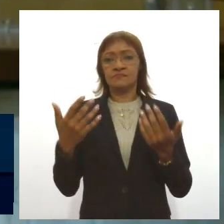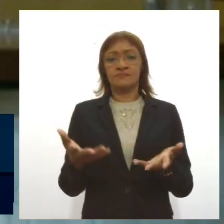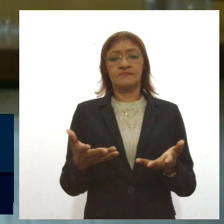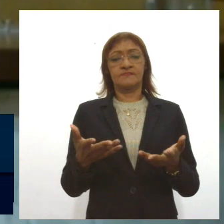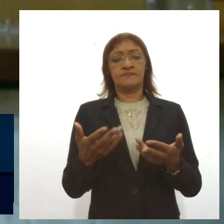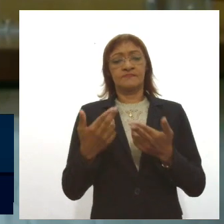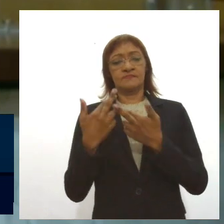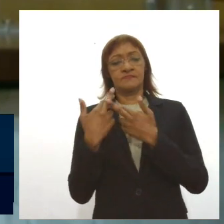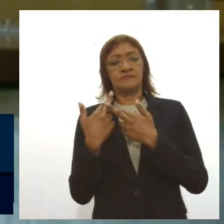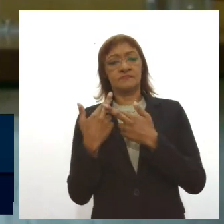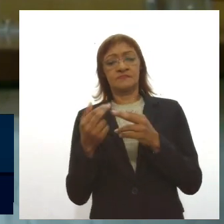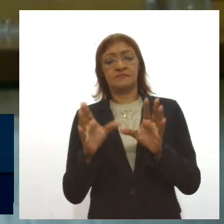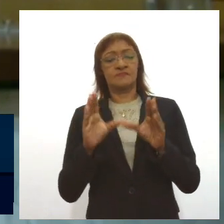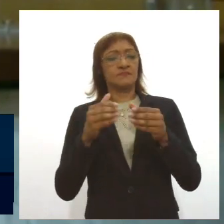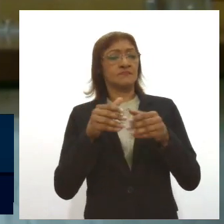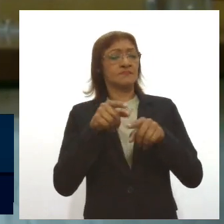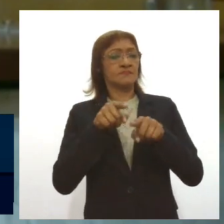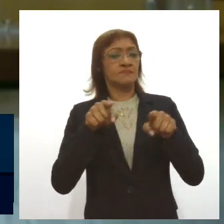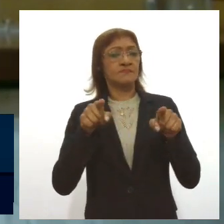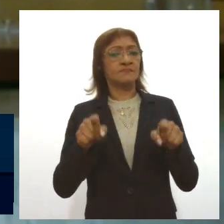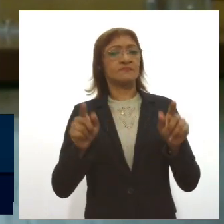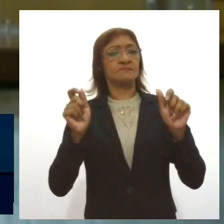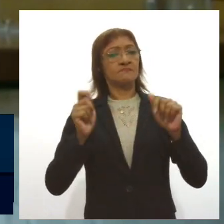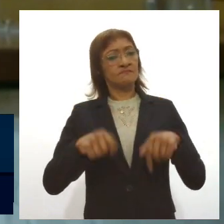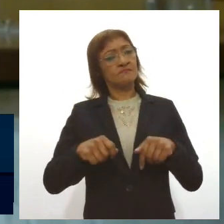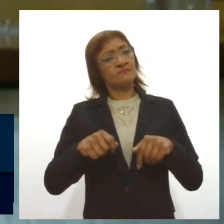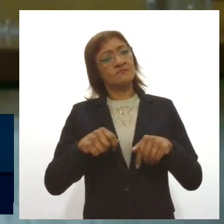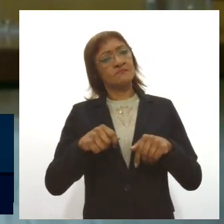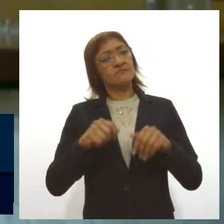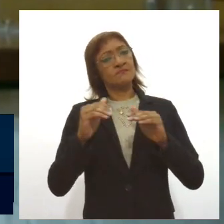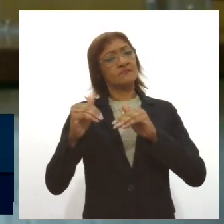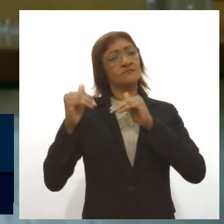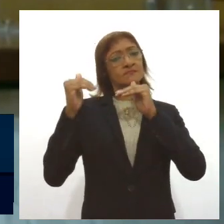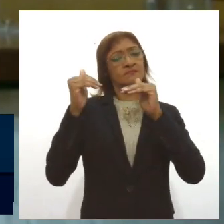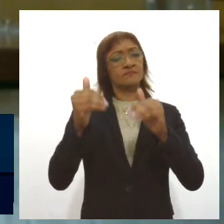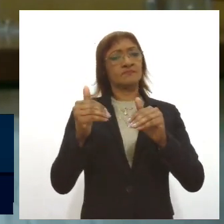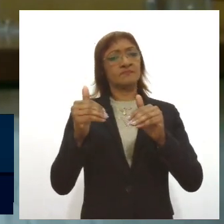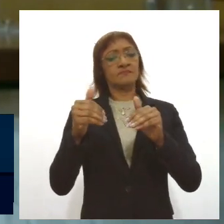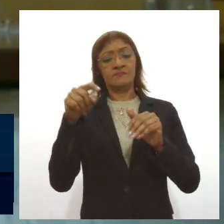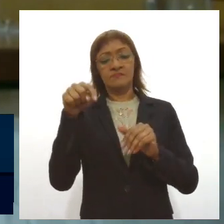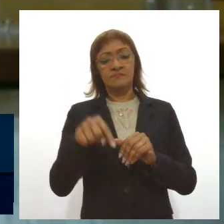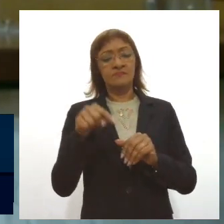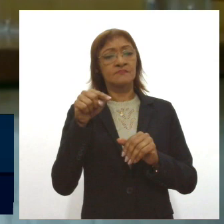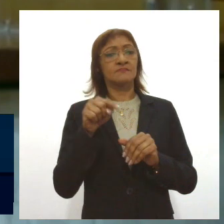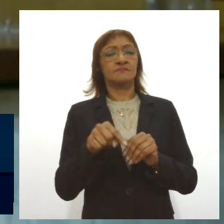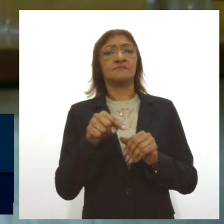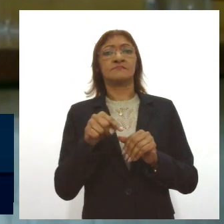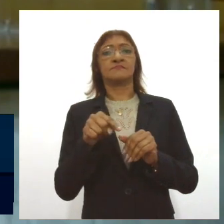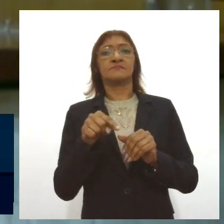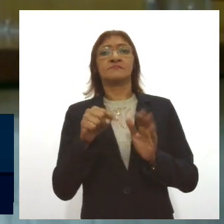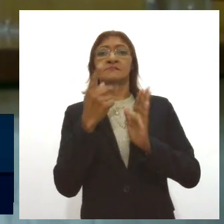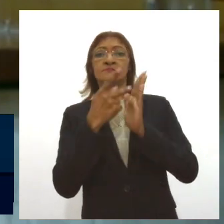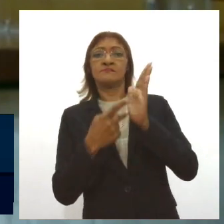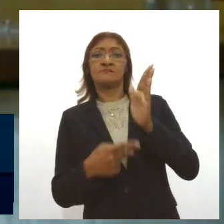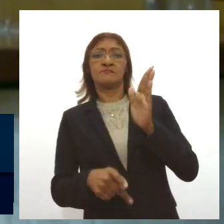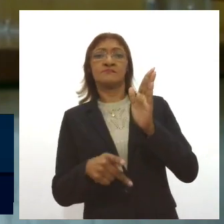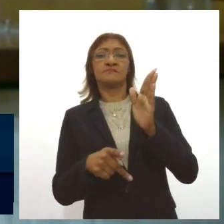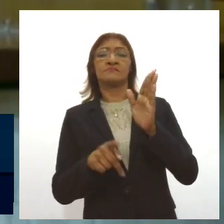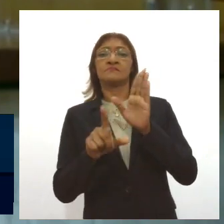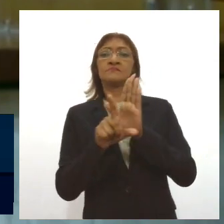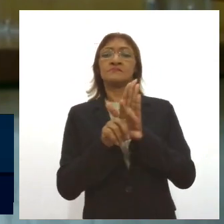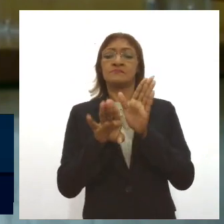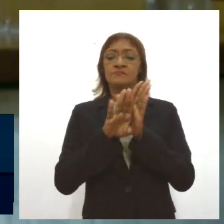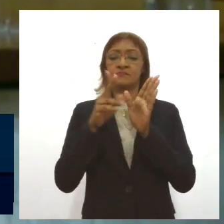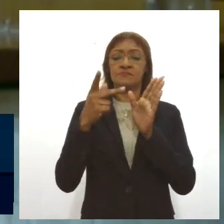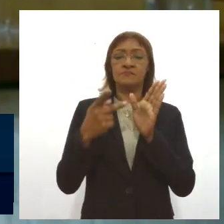suas respectivas equipes avancem o quanto antes e que chegue nessa casa o projeto de lei também